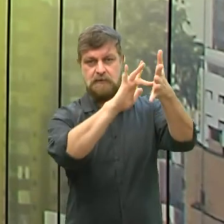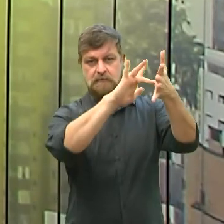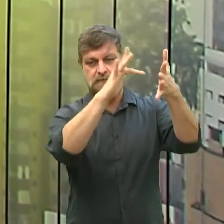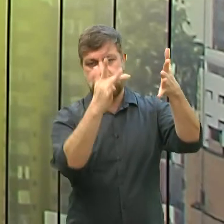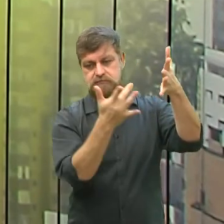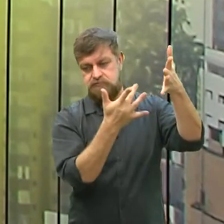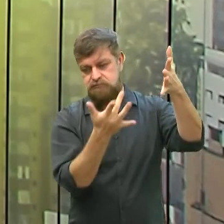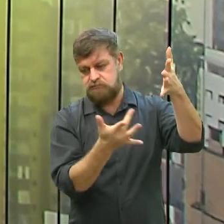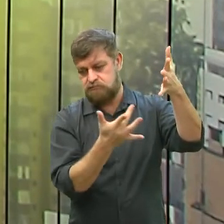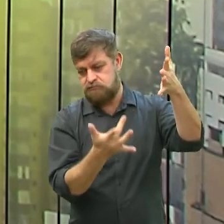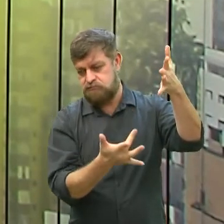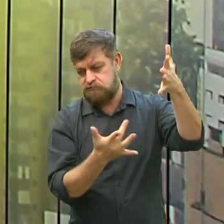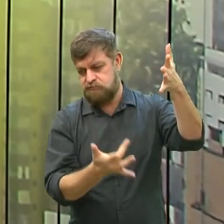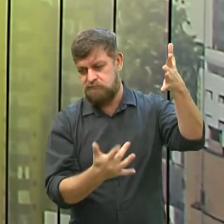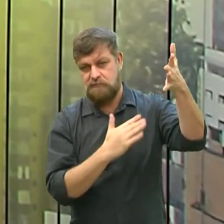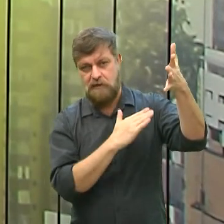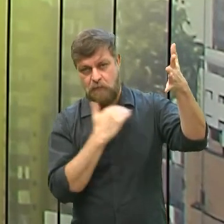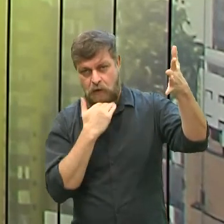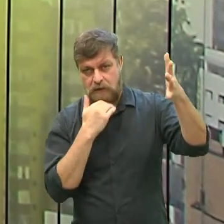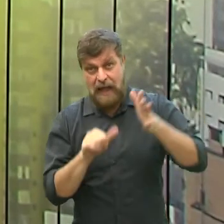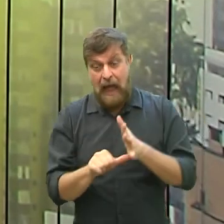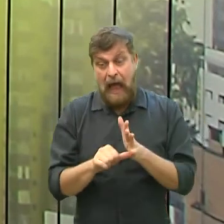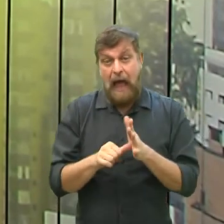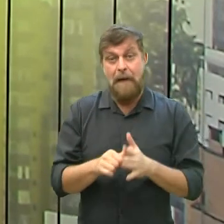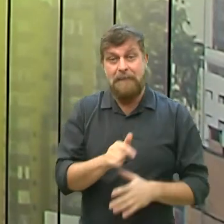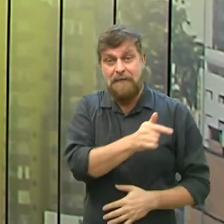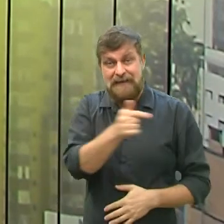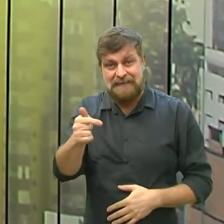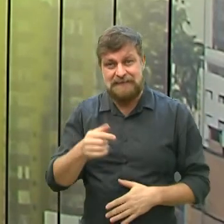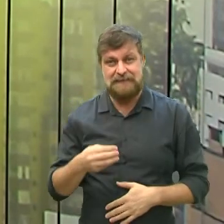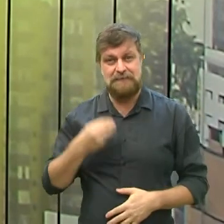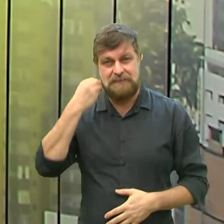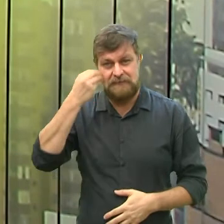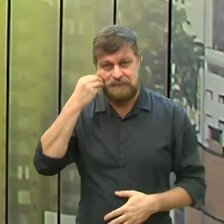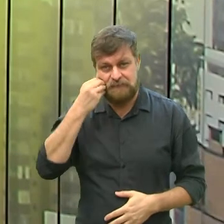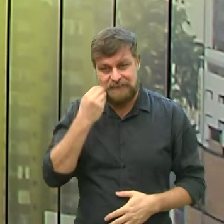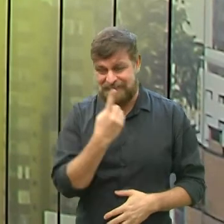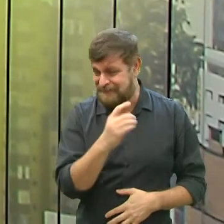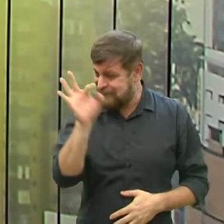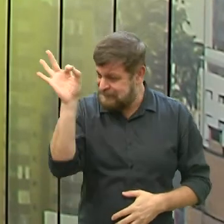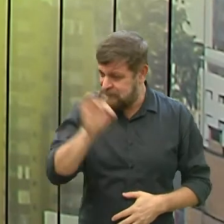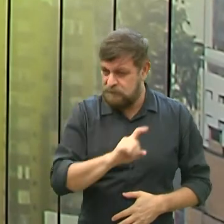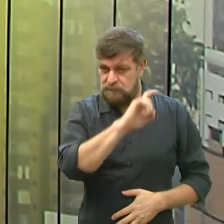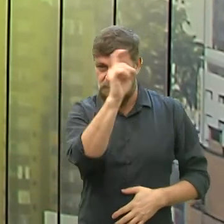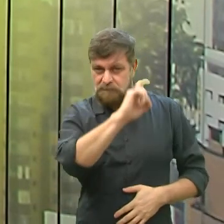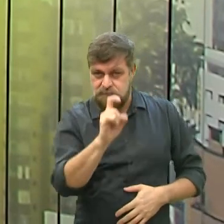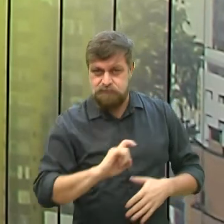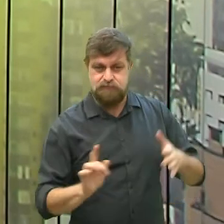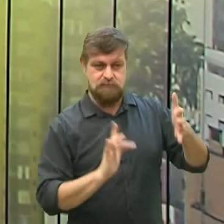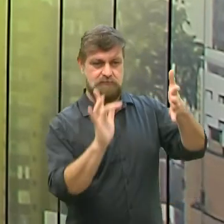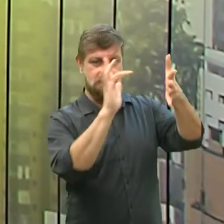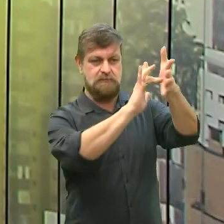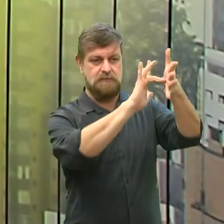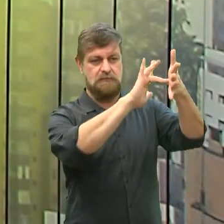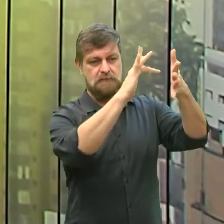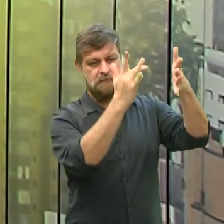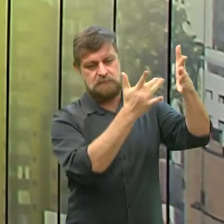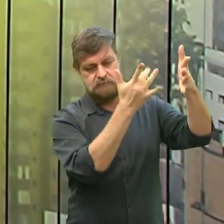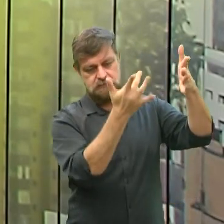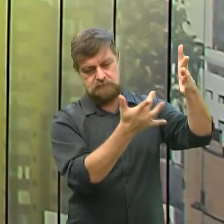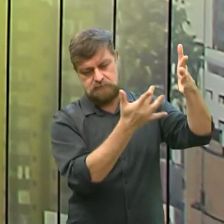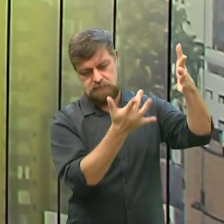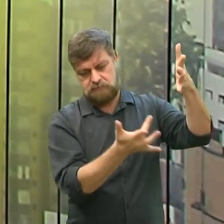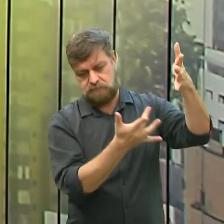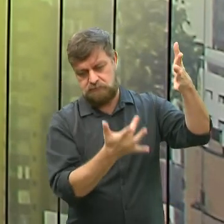morrerem. Na primeira semana de experiências, o inseticida mostrou 100% de eficácia de mortalidade desses